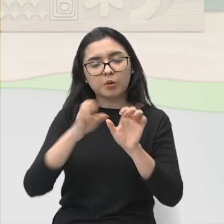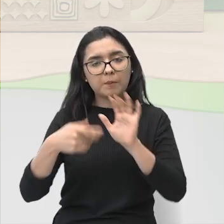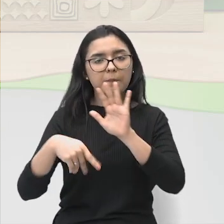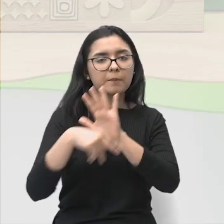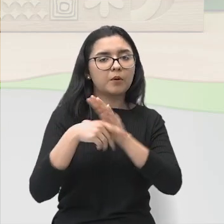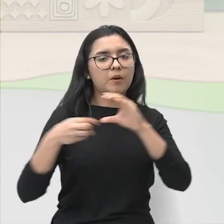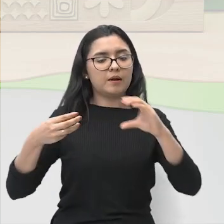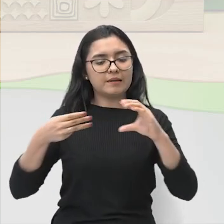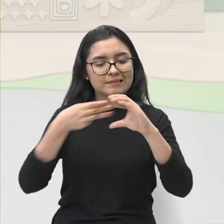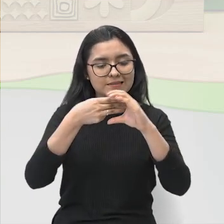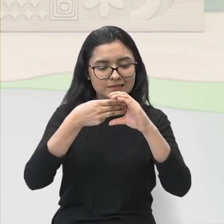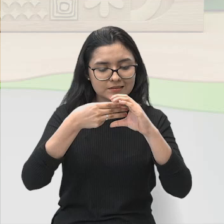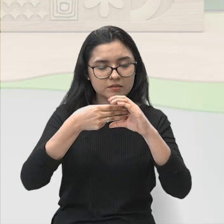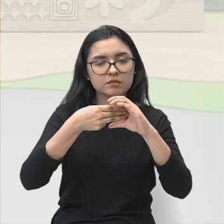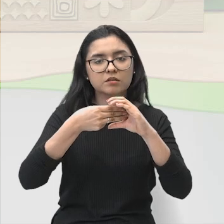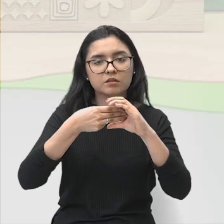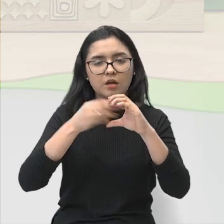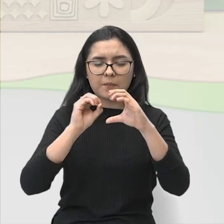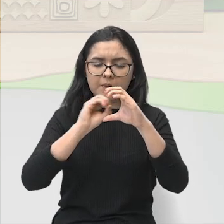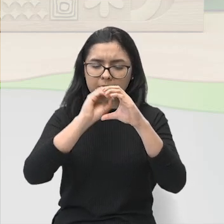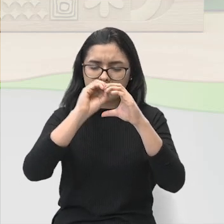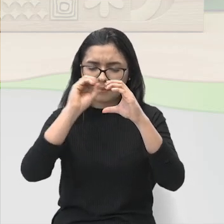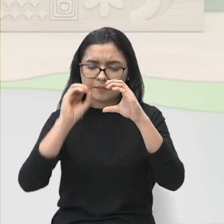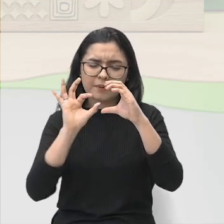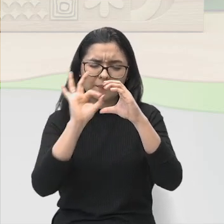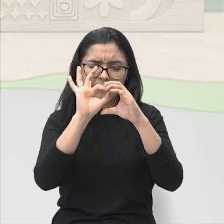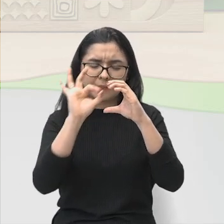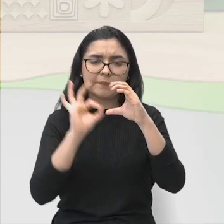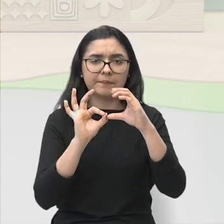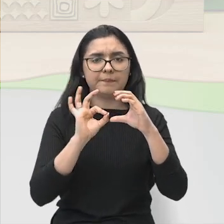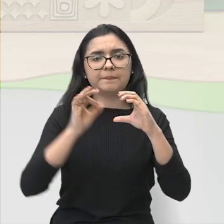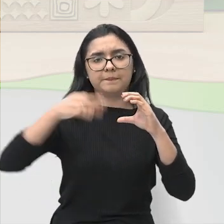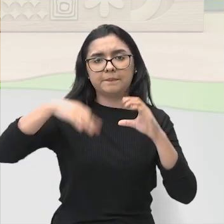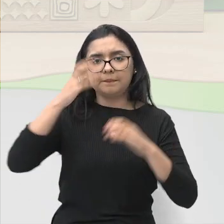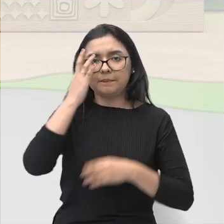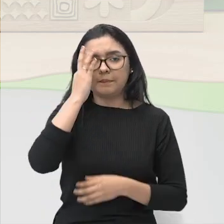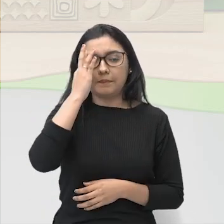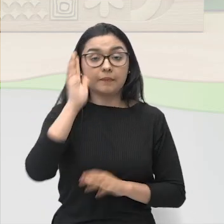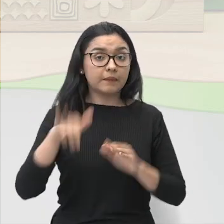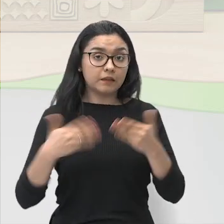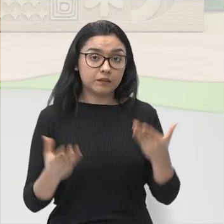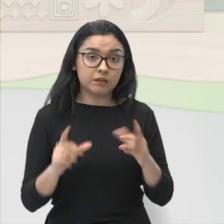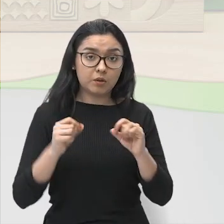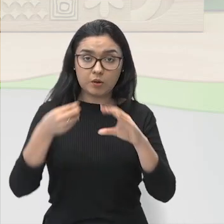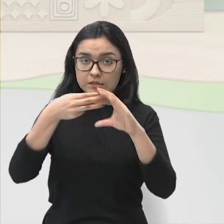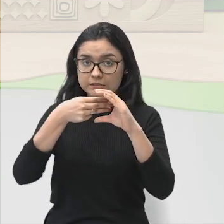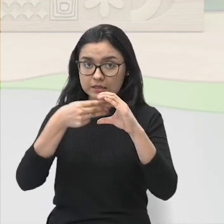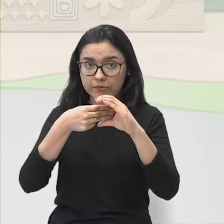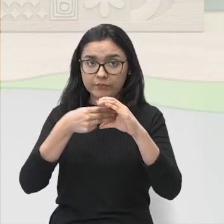que é a célula, como mini-órgãos. Então, a célula,